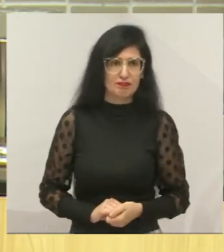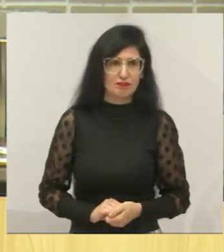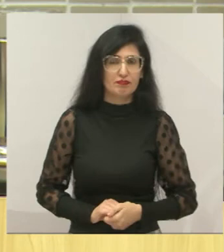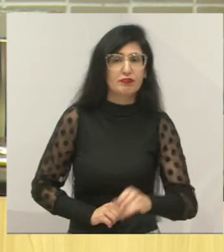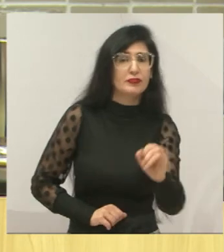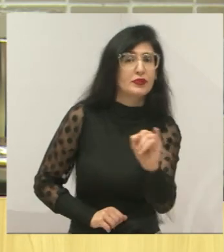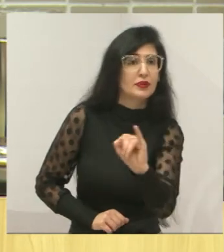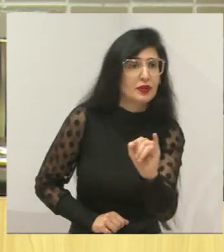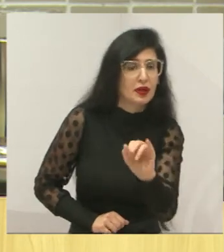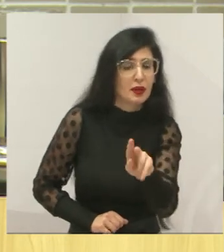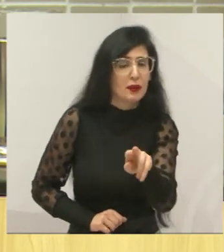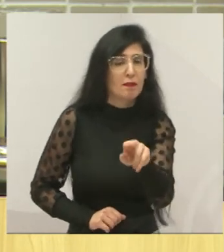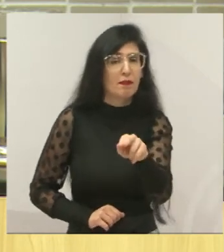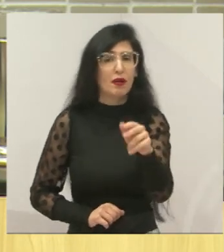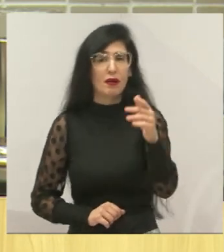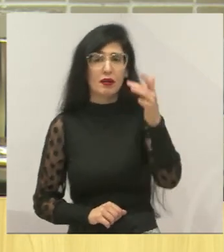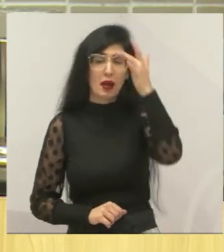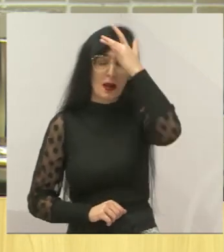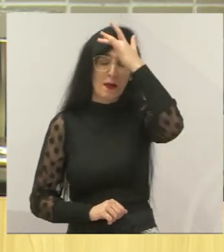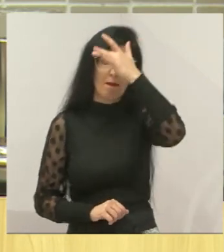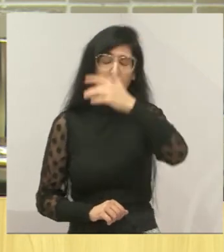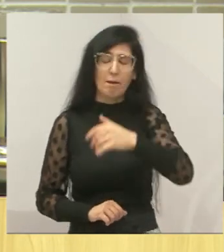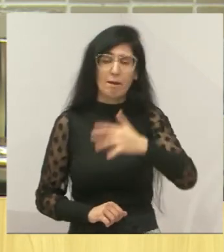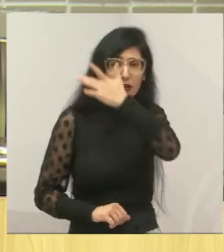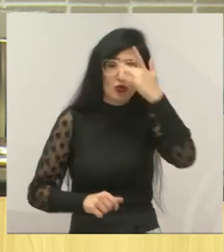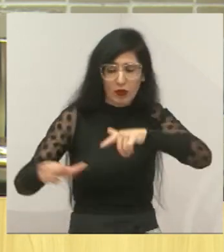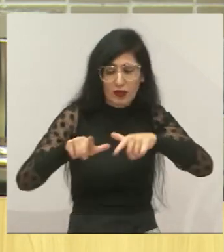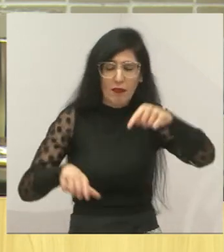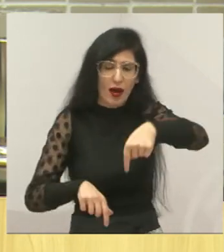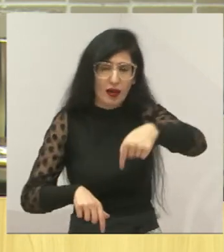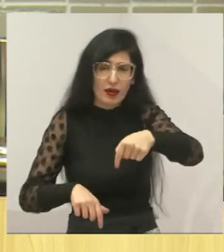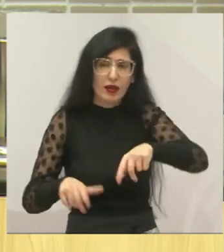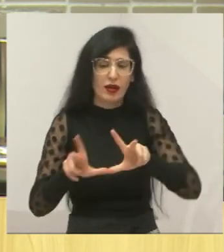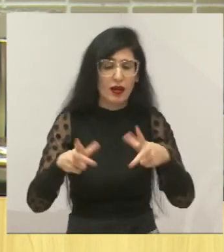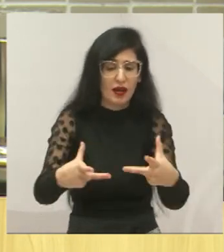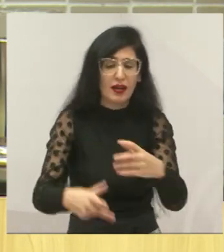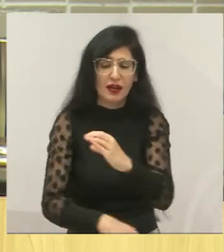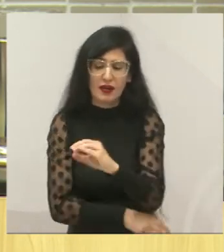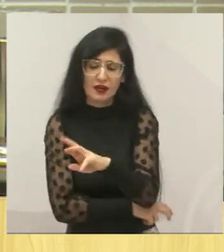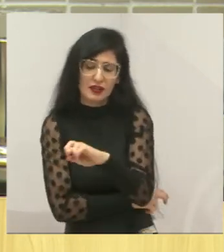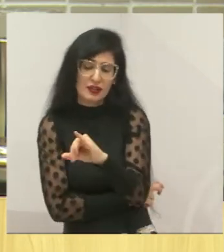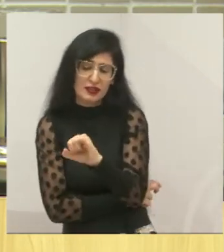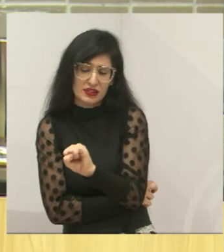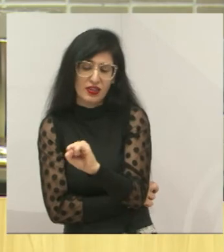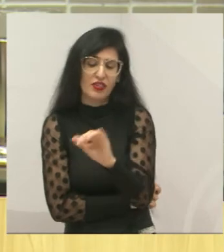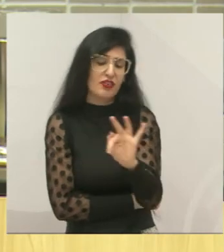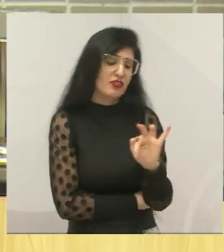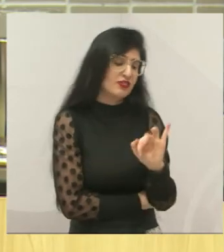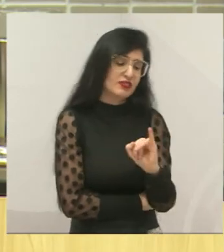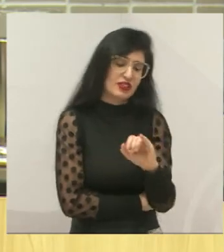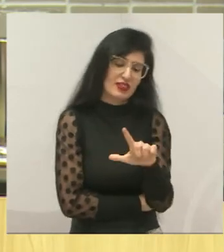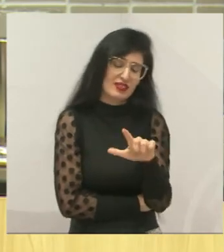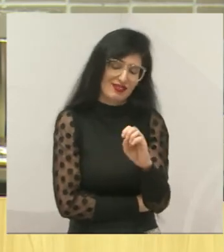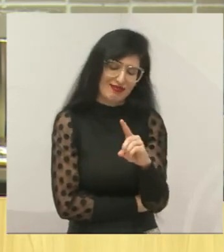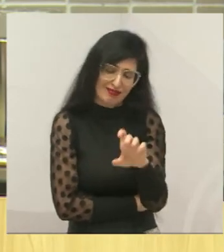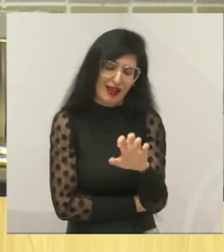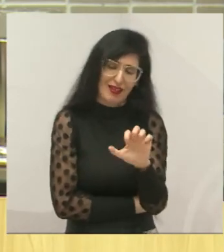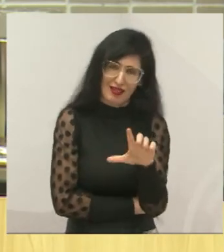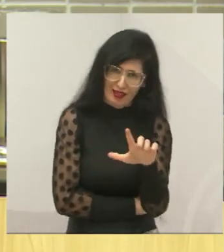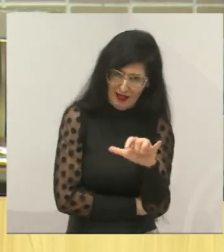irmã da servidora Cris Fidelis, formulado pela vereadora Lucimar